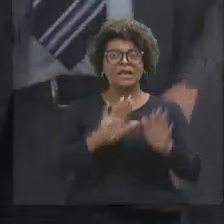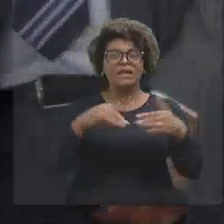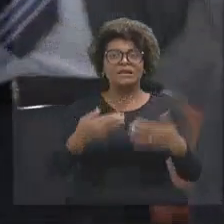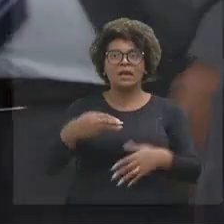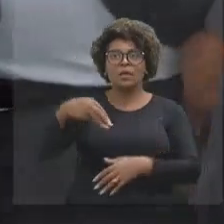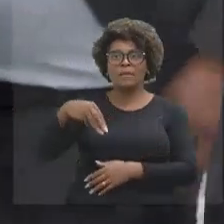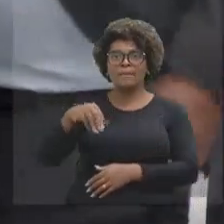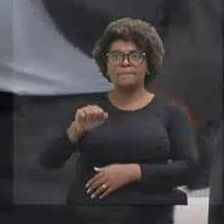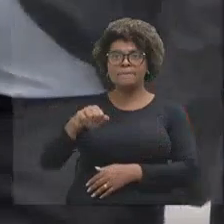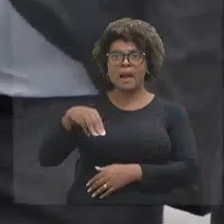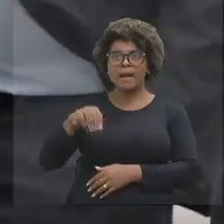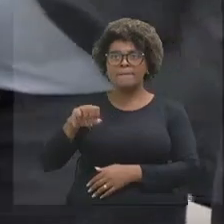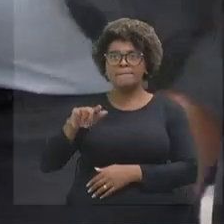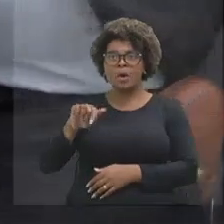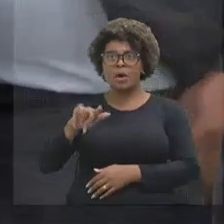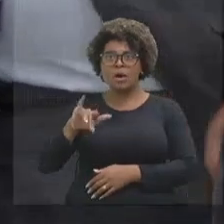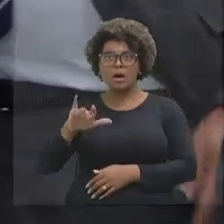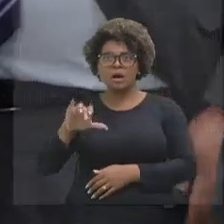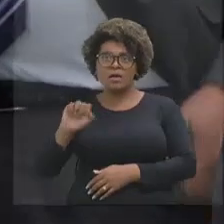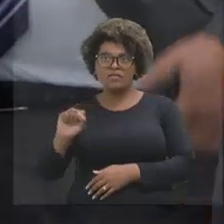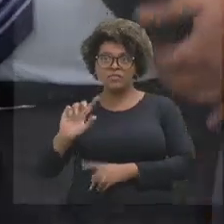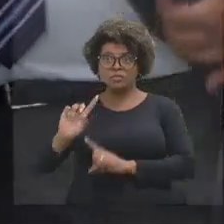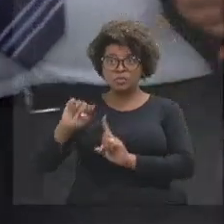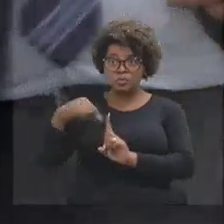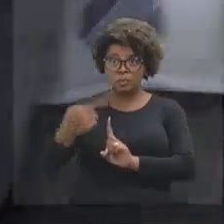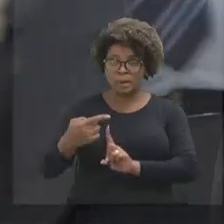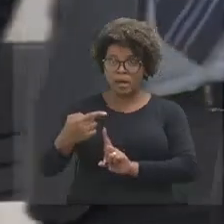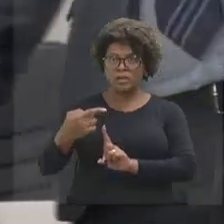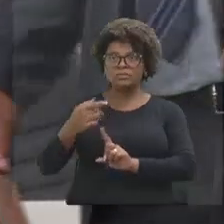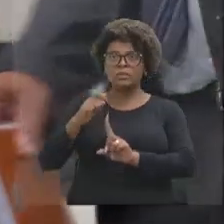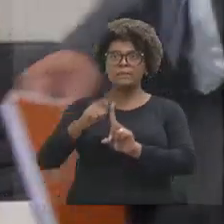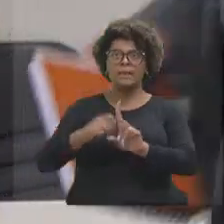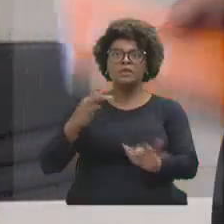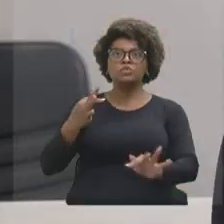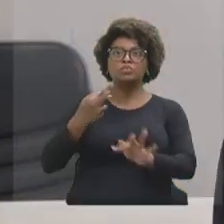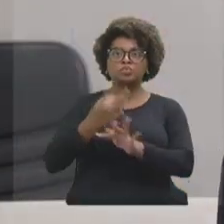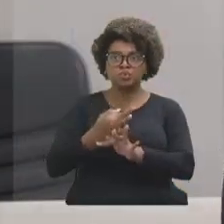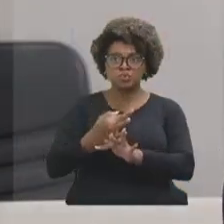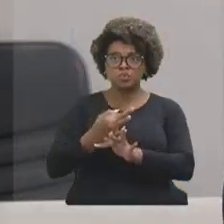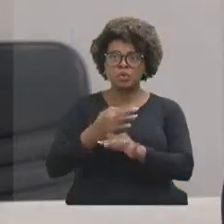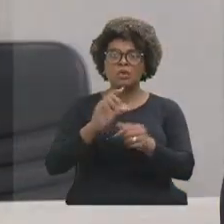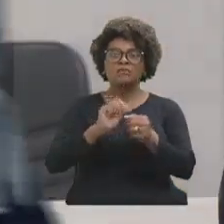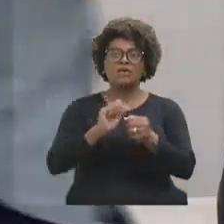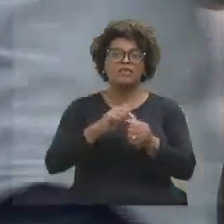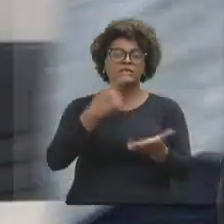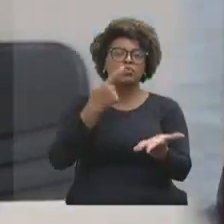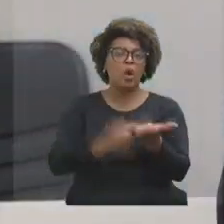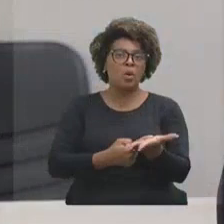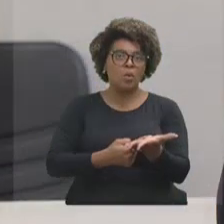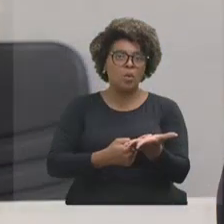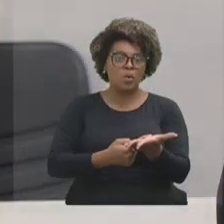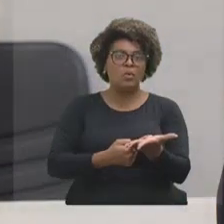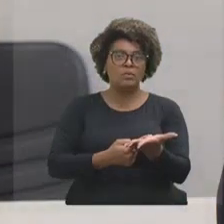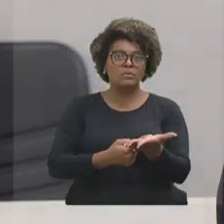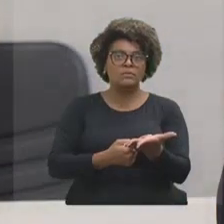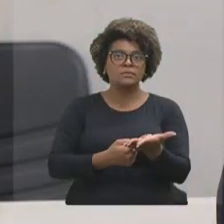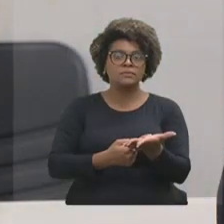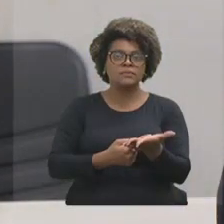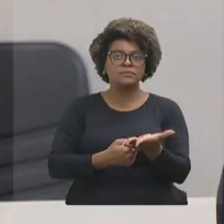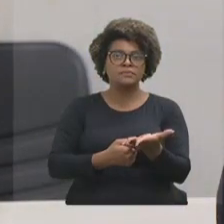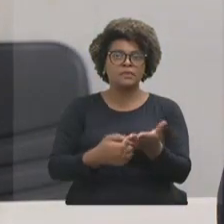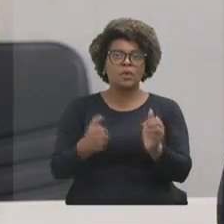mês que vem Julho iremos pactuar em sib uma resolução muito